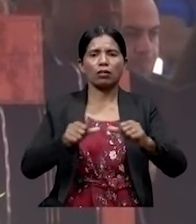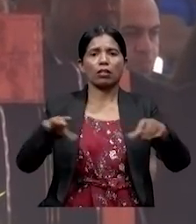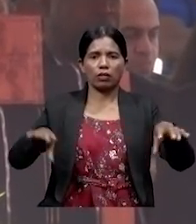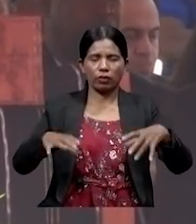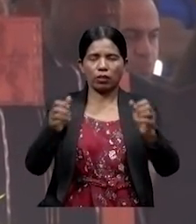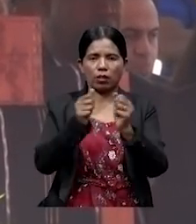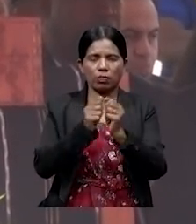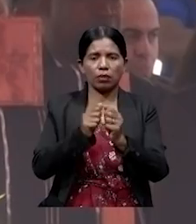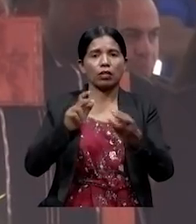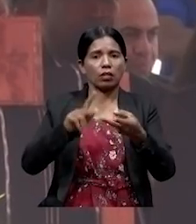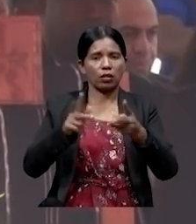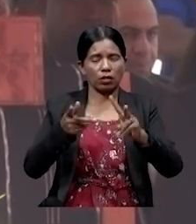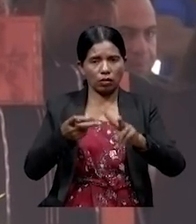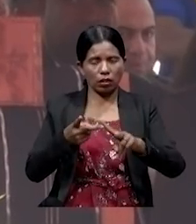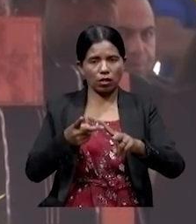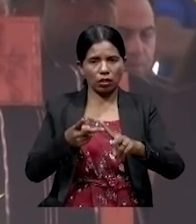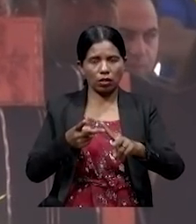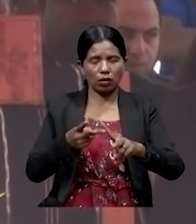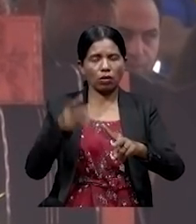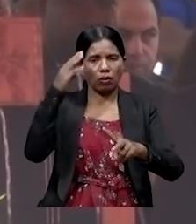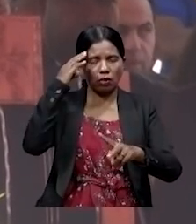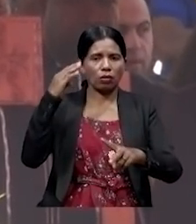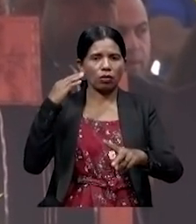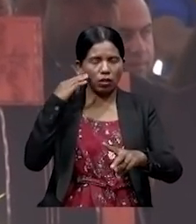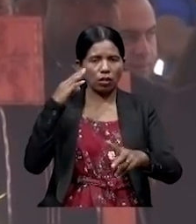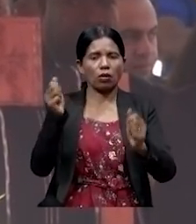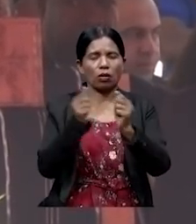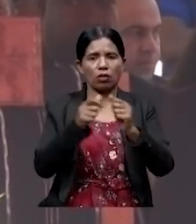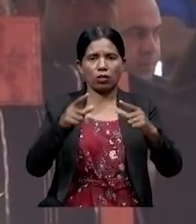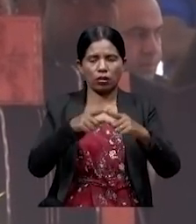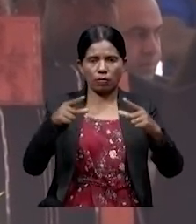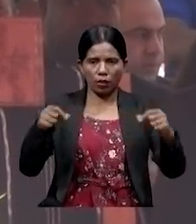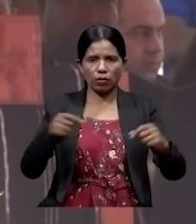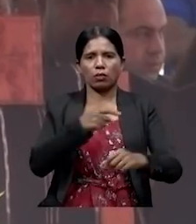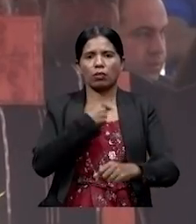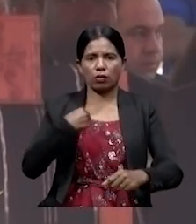com a Coreia do Sul, com o Japão, com a China,